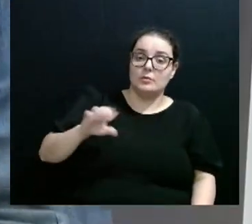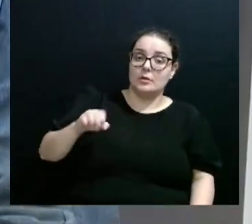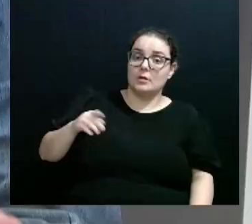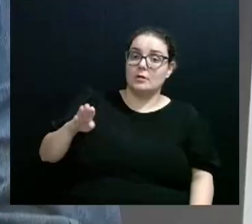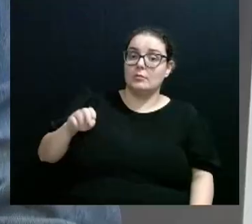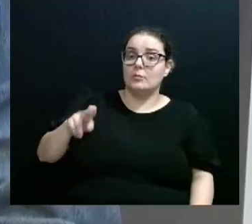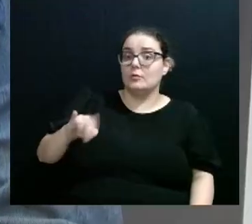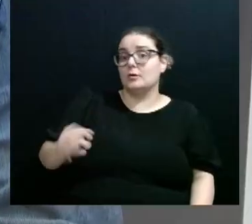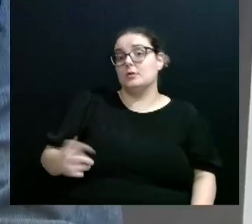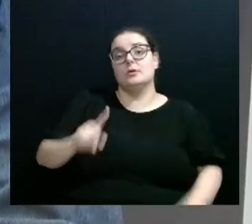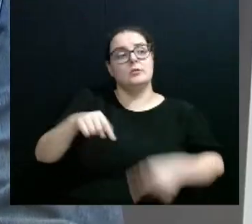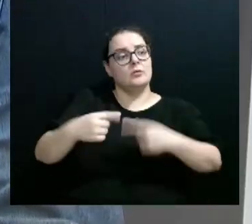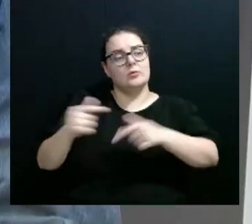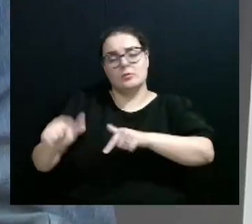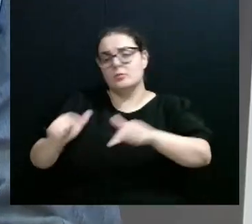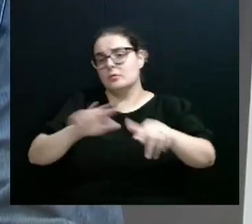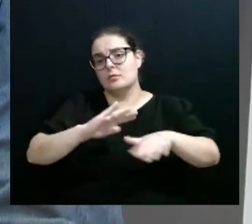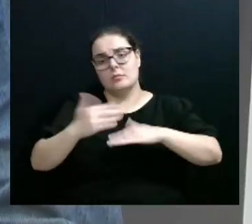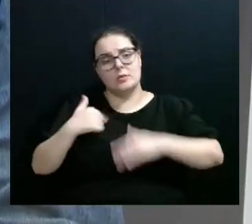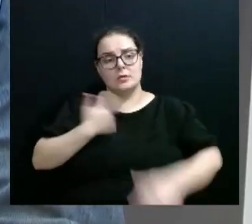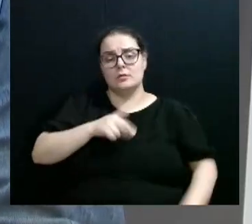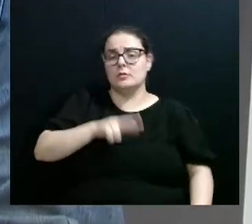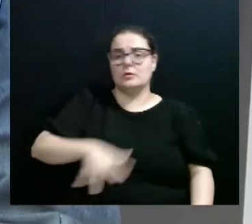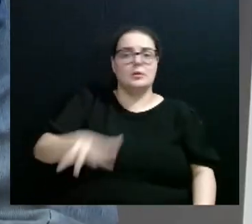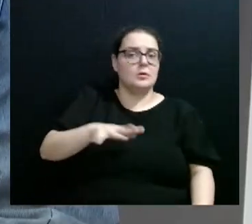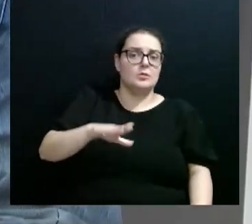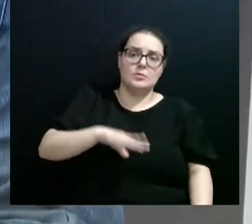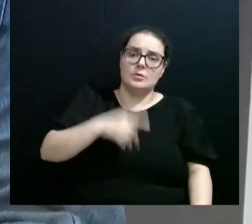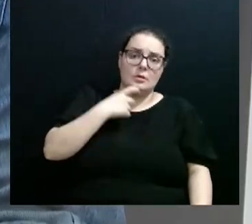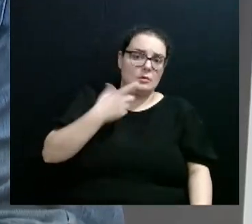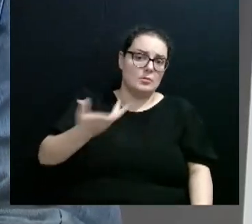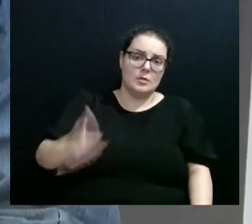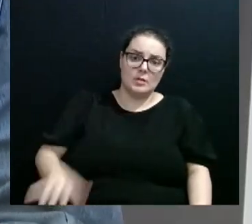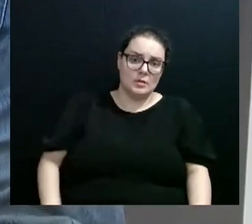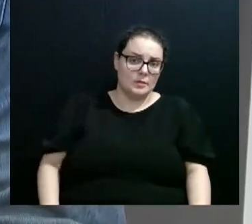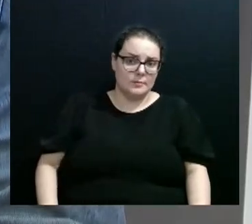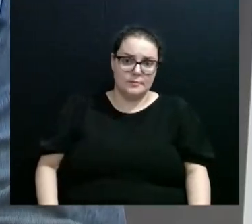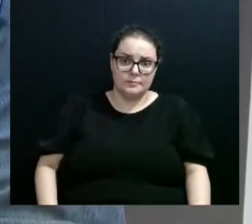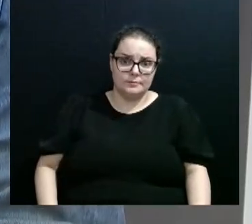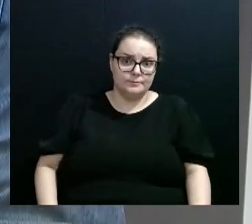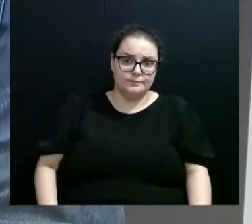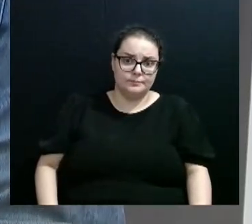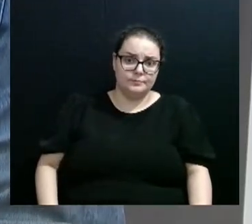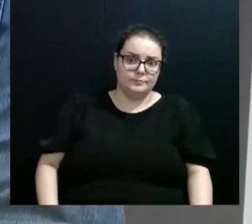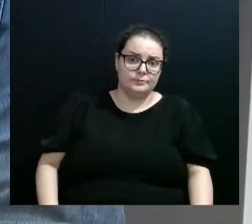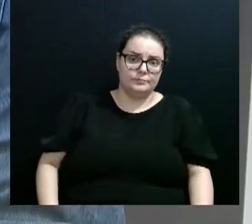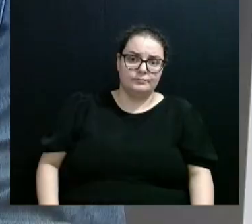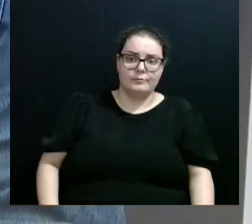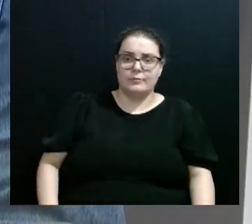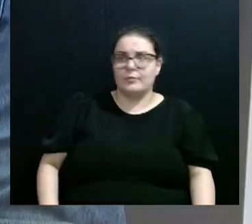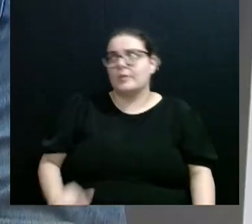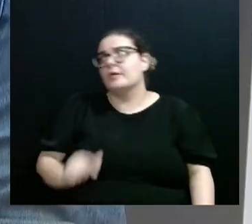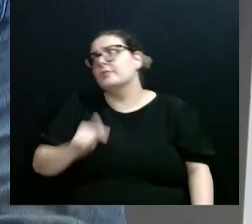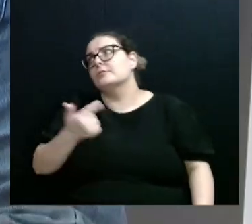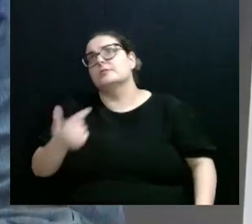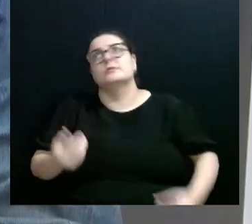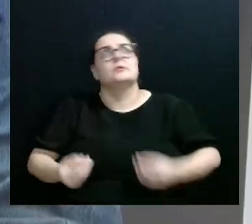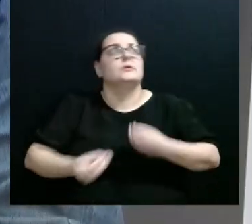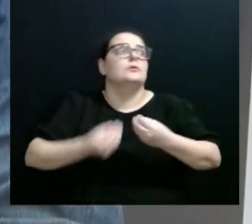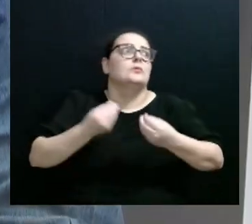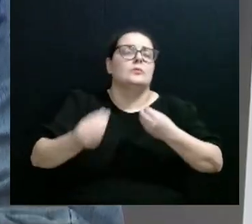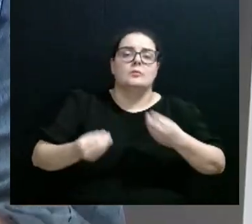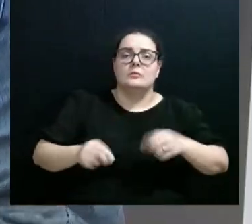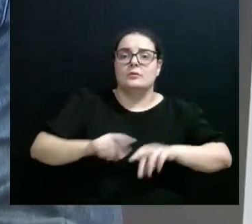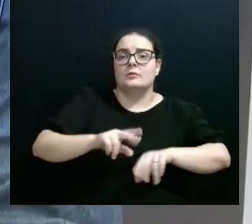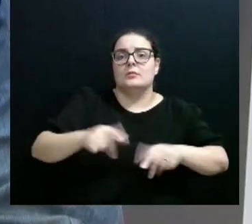aqui na nossa região de Campinas, no centro. Não vejo a necessidade de tanto aparato policial, né? Eu não vejo,